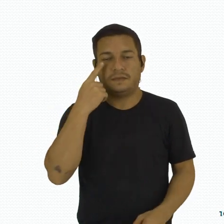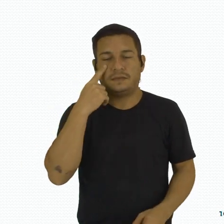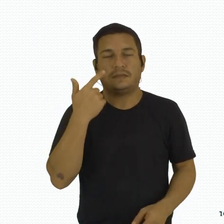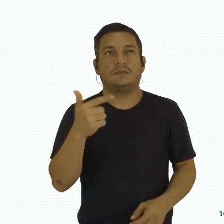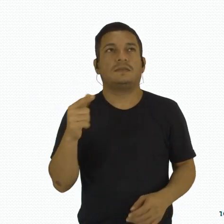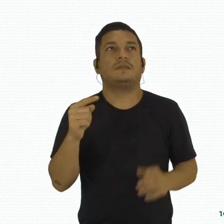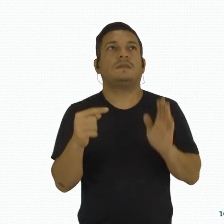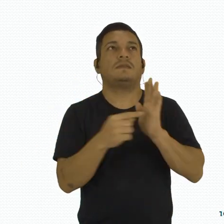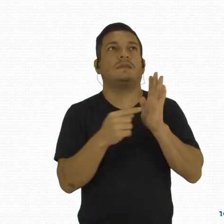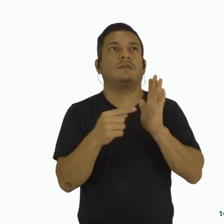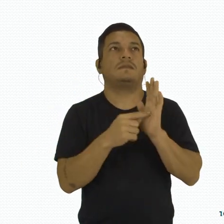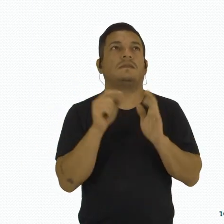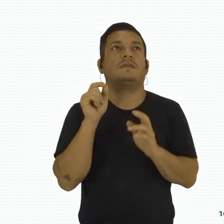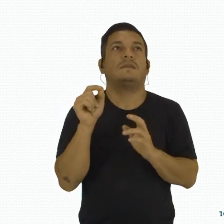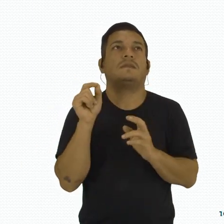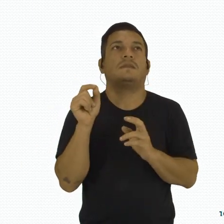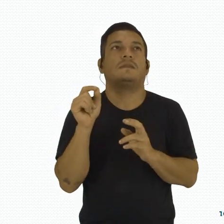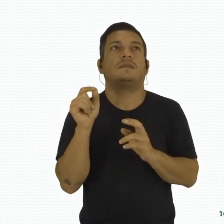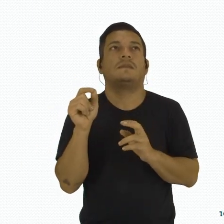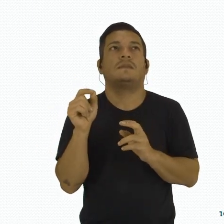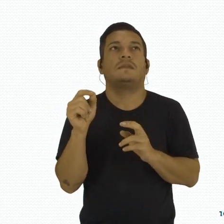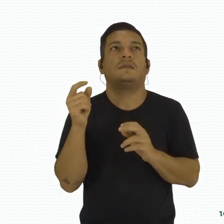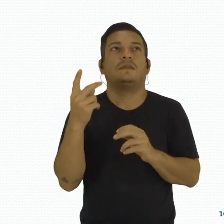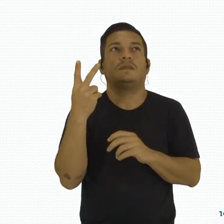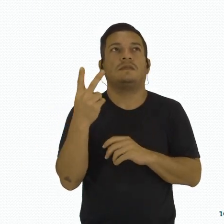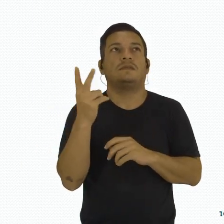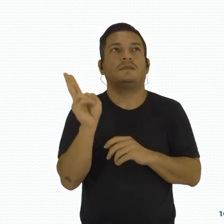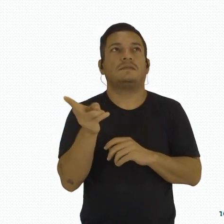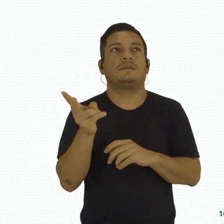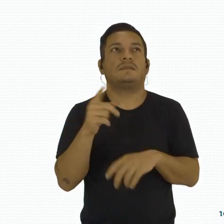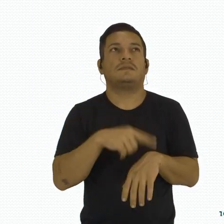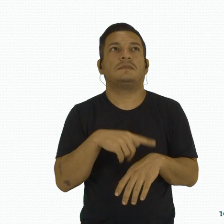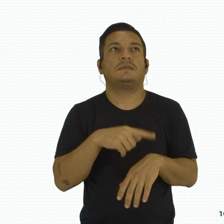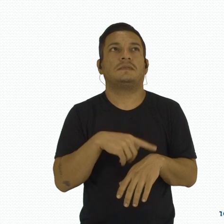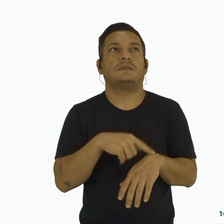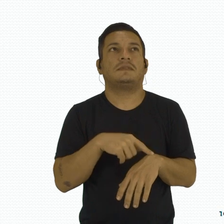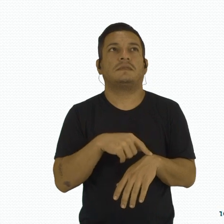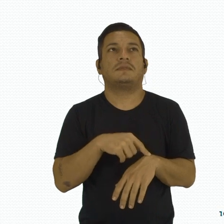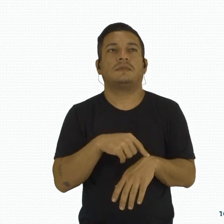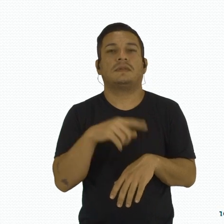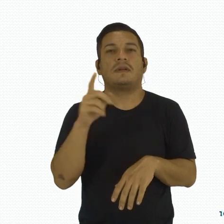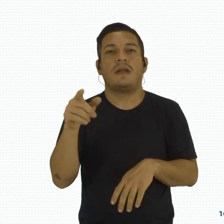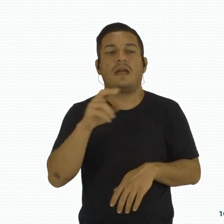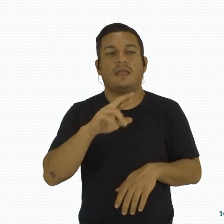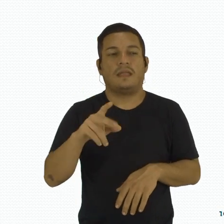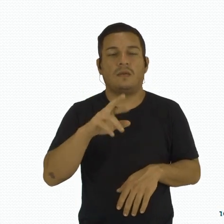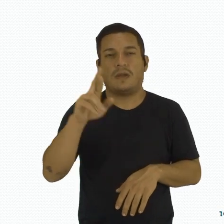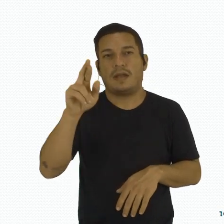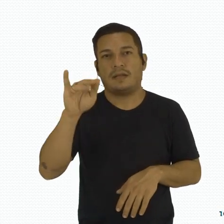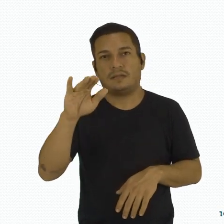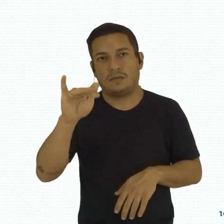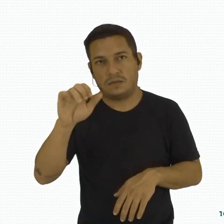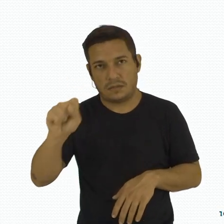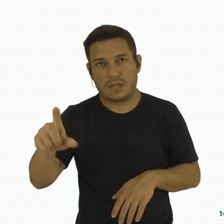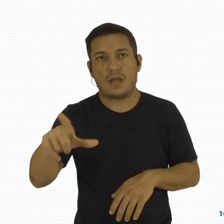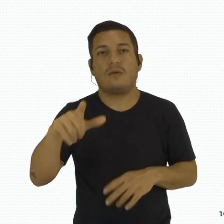ponto estar nos dois lados ao mesmo tempo. Então, aquilo que é racional não é irracional.